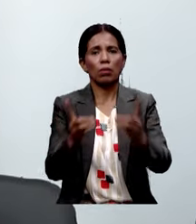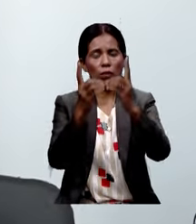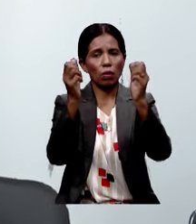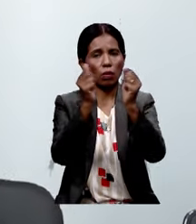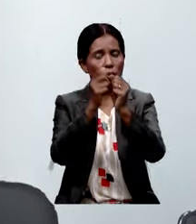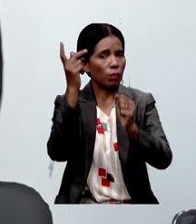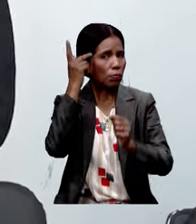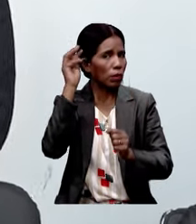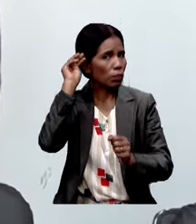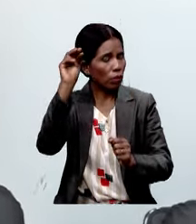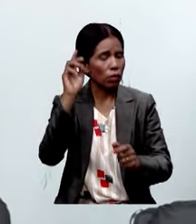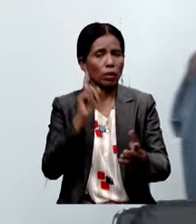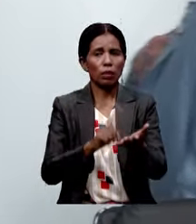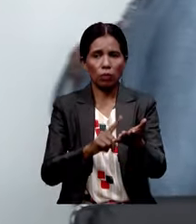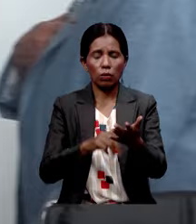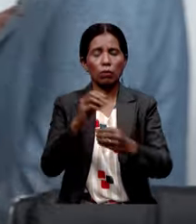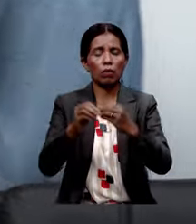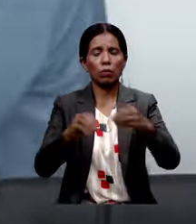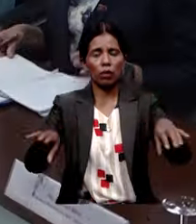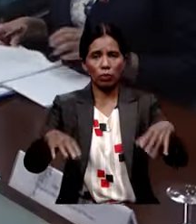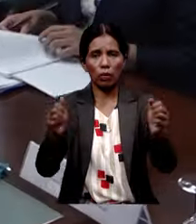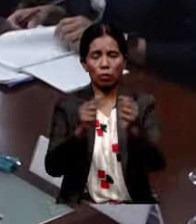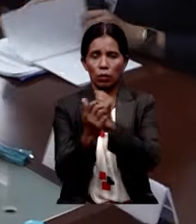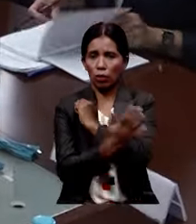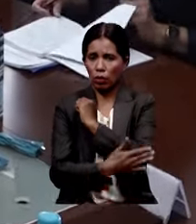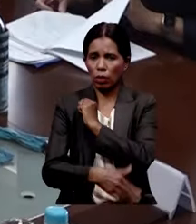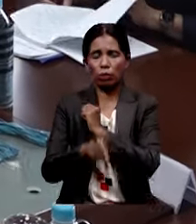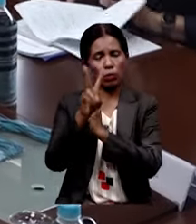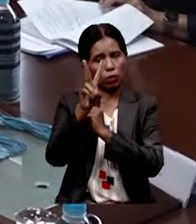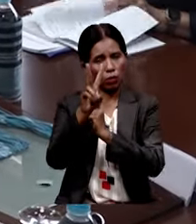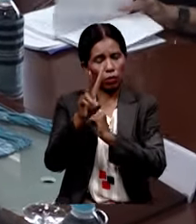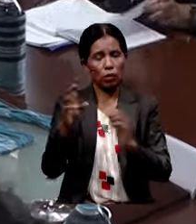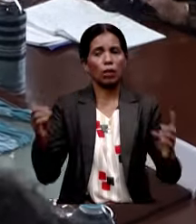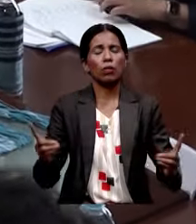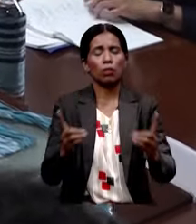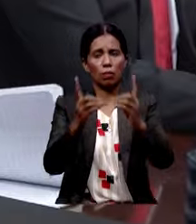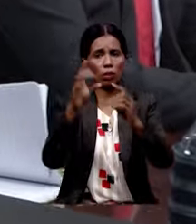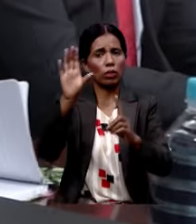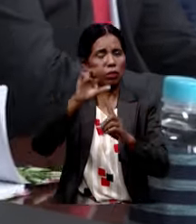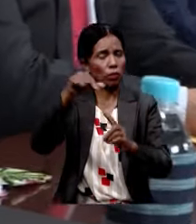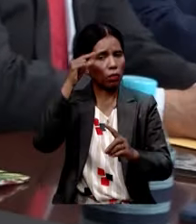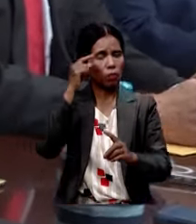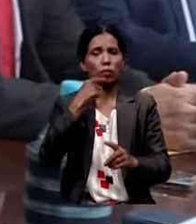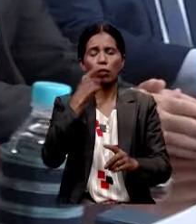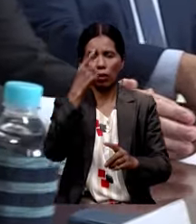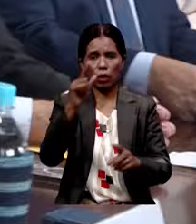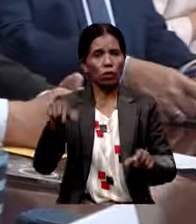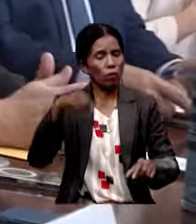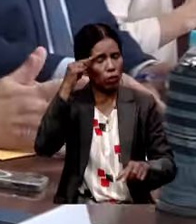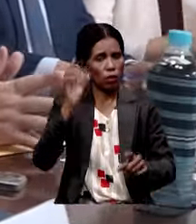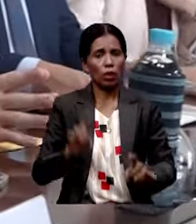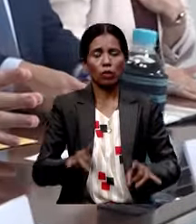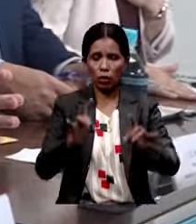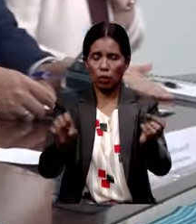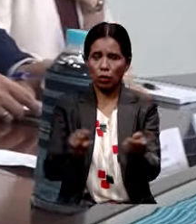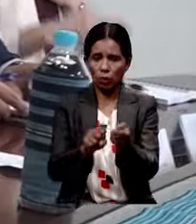onde discute com a cooperação entre a nação rua. A foi Neha Surumal, chefe de governo Hateten, governo Austrália, sem apoio